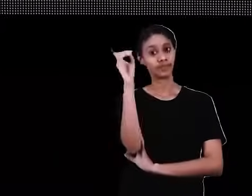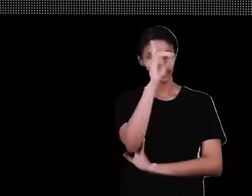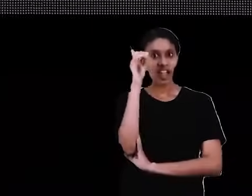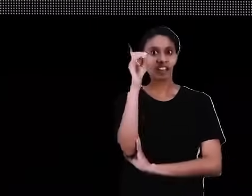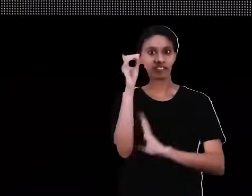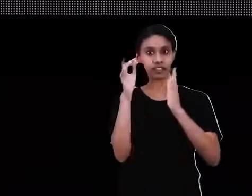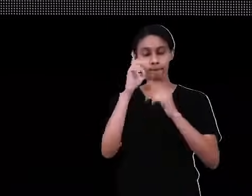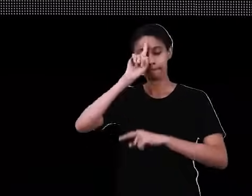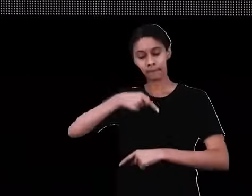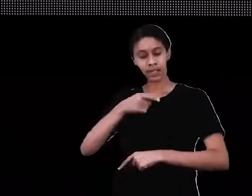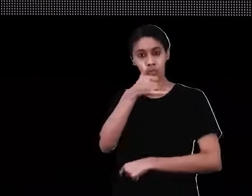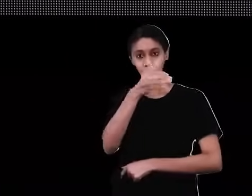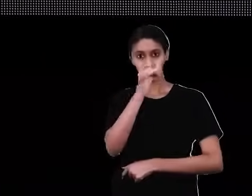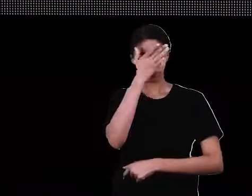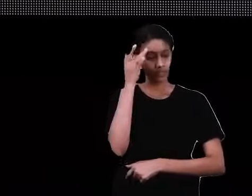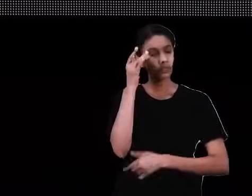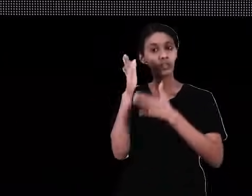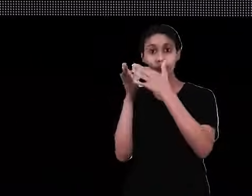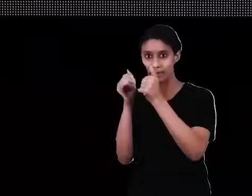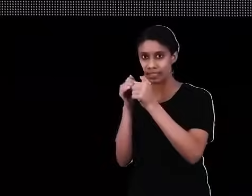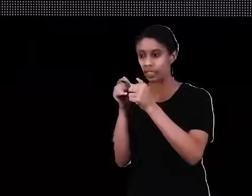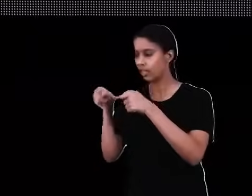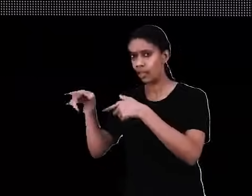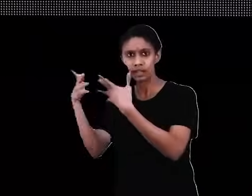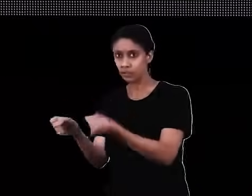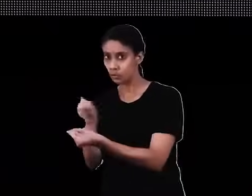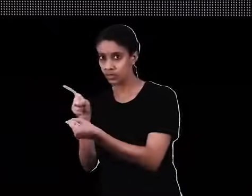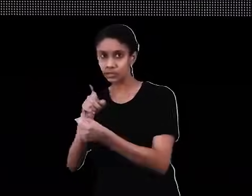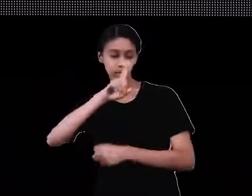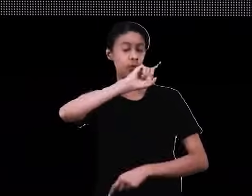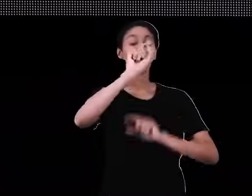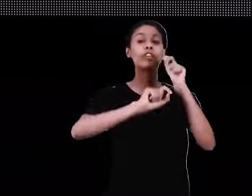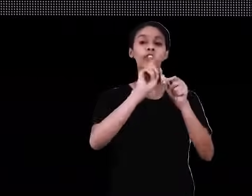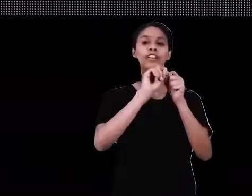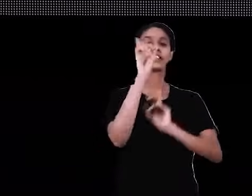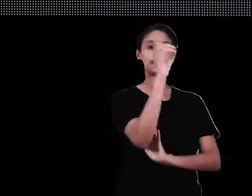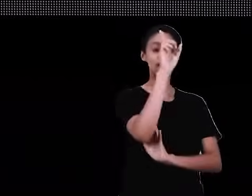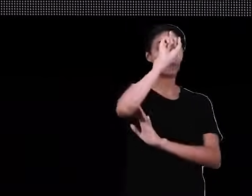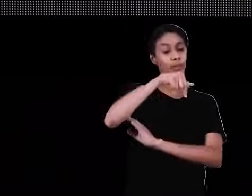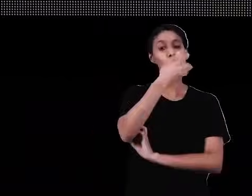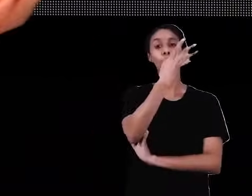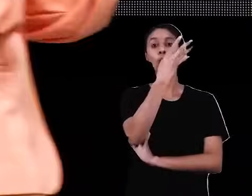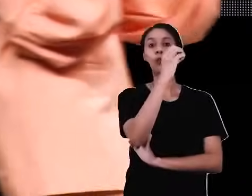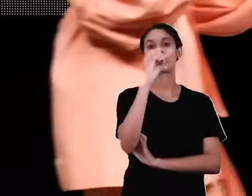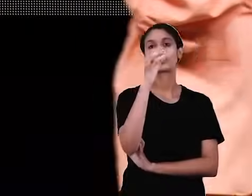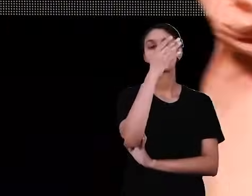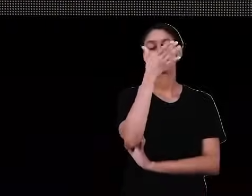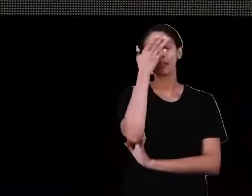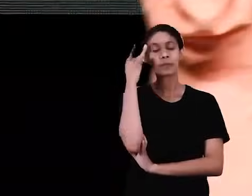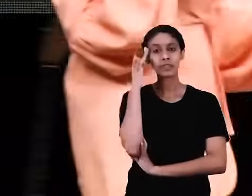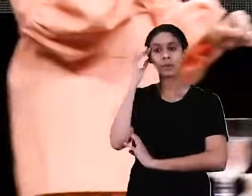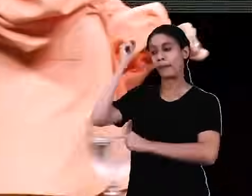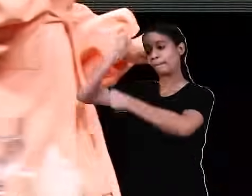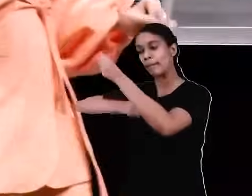para pedir. Não aceitou, ele mandou 400 para matar. Foi exatamente isso que aconteceu. 400 homens